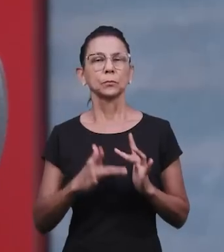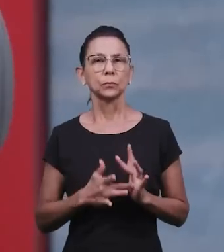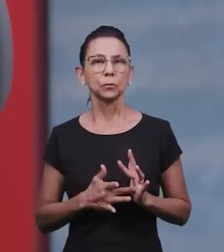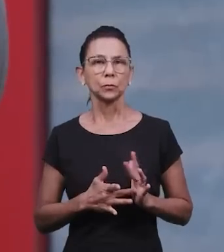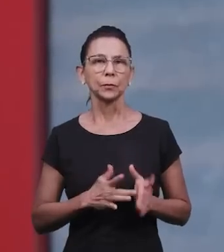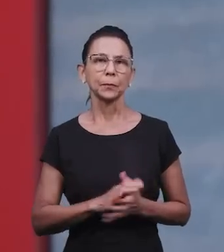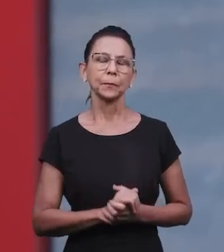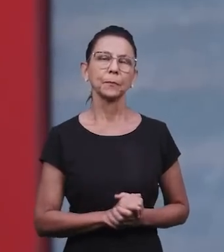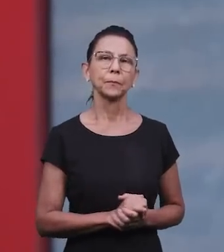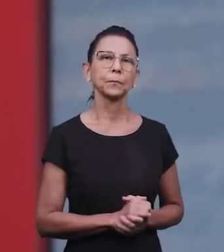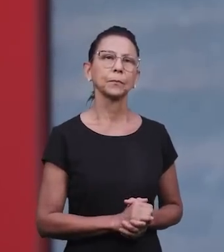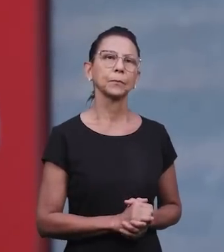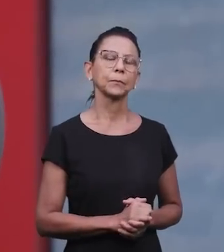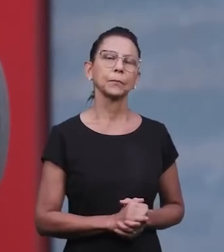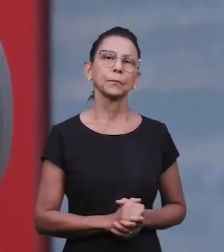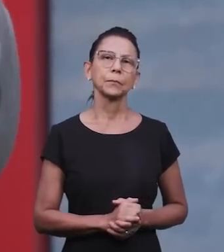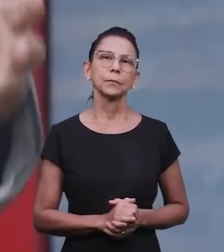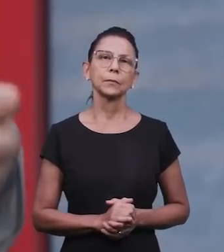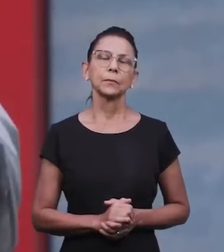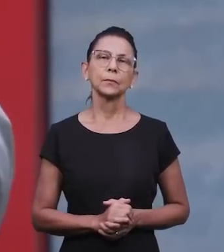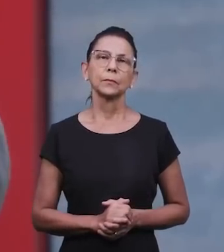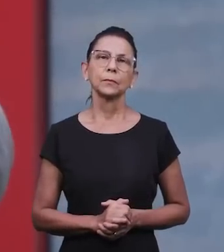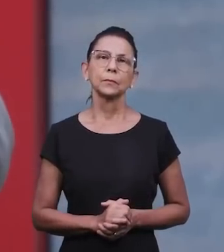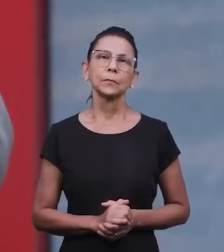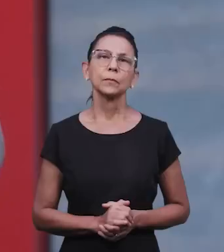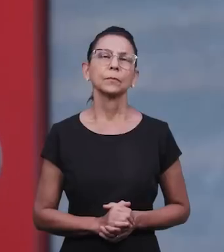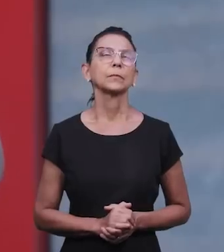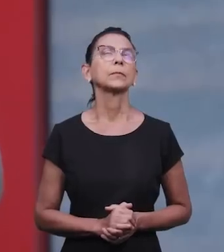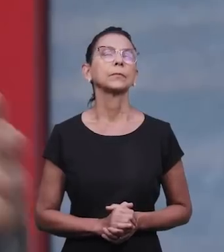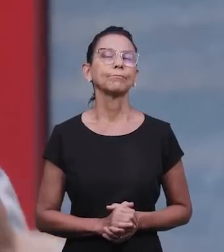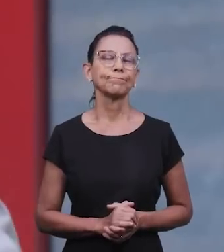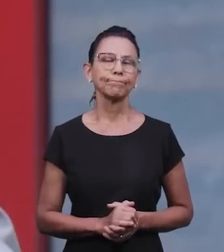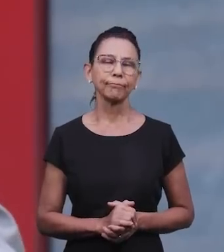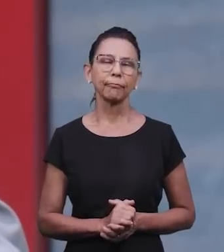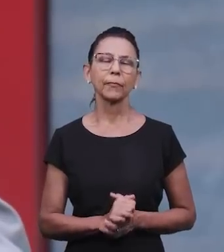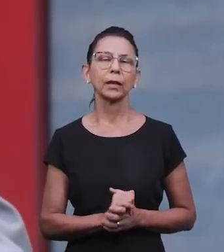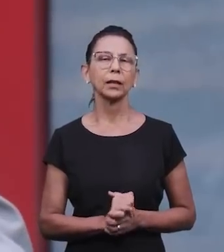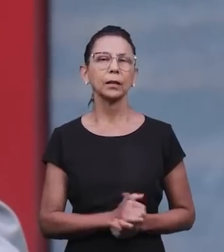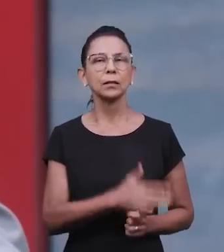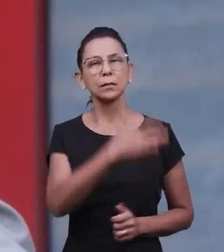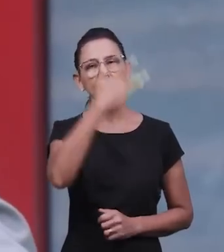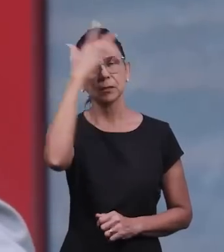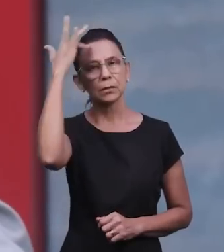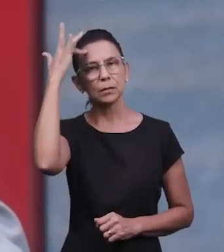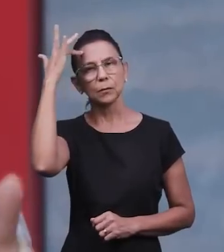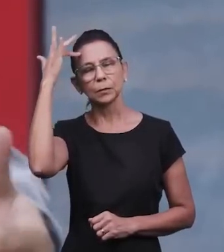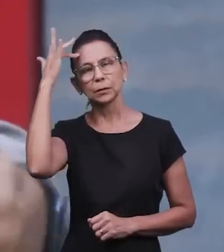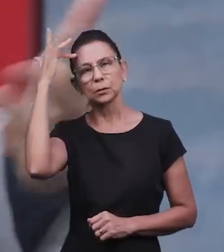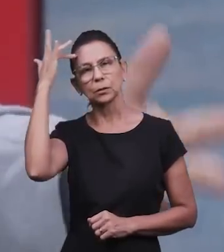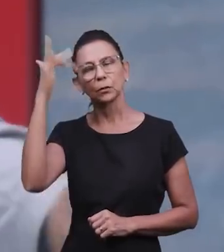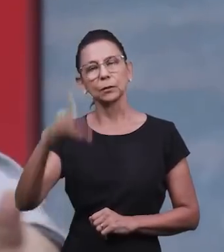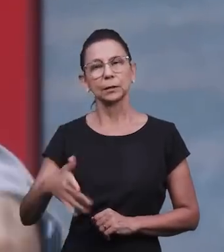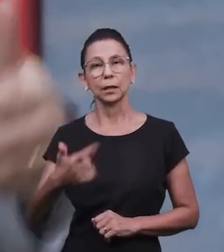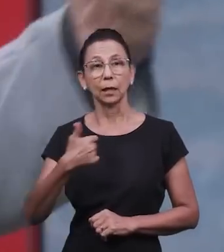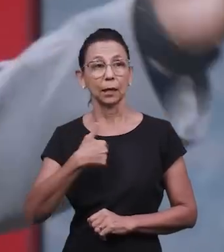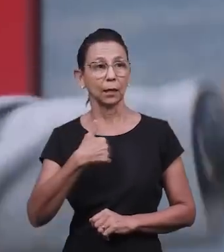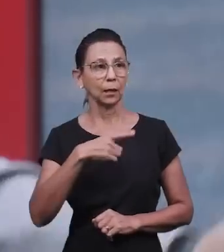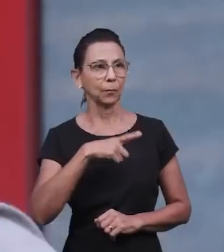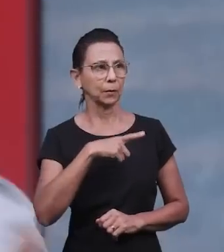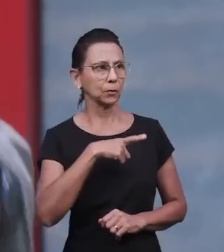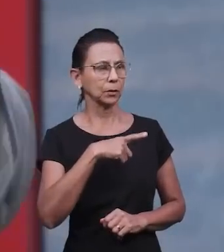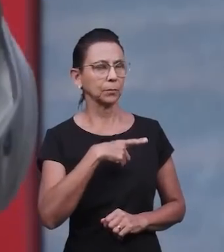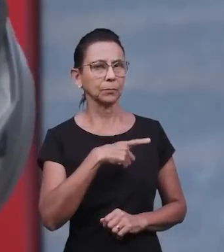pergunta, você viveu essa experiência e desse alcance que são números muito expressivos mesmo. São muito, eu particularmente, o